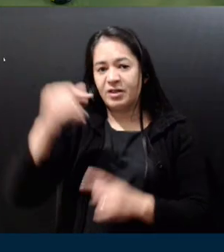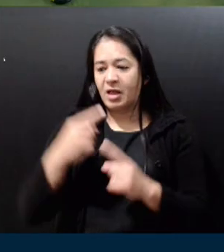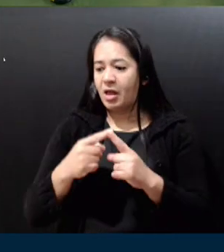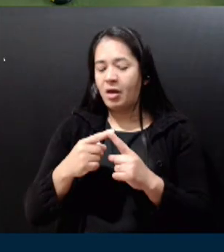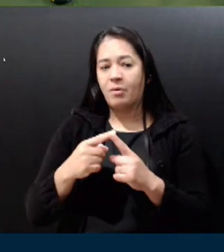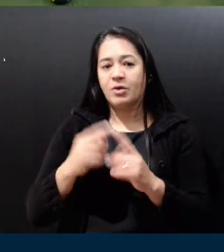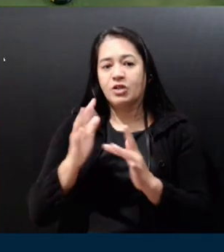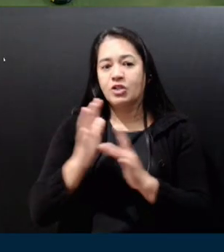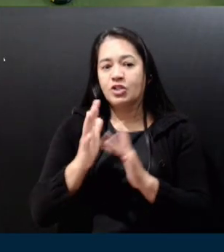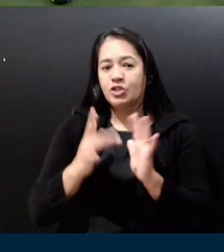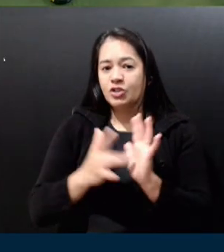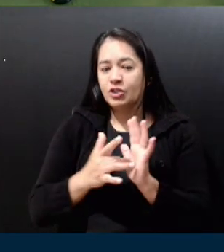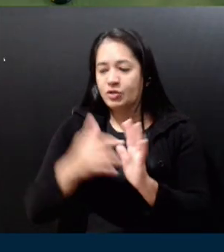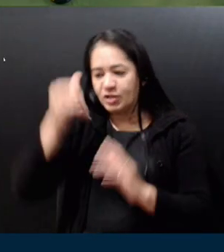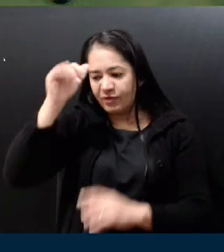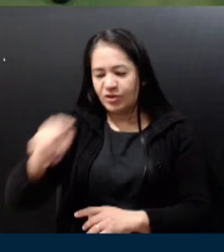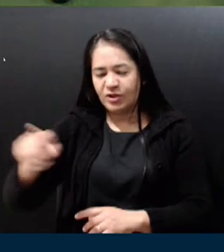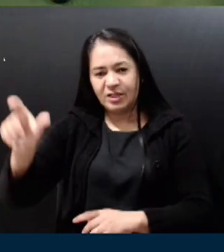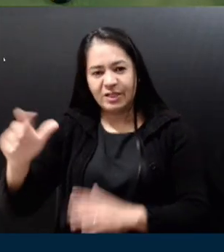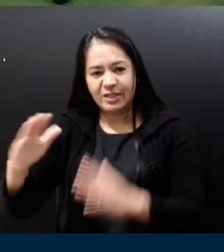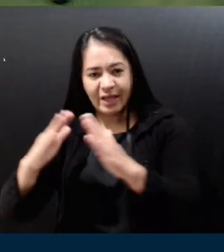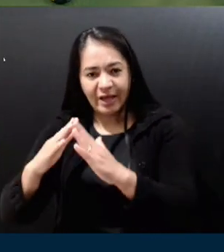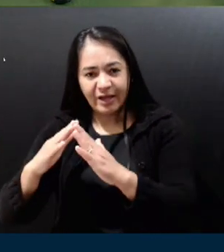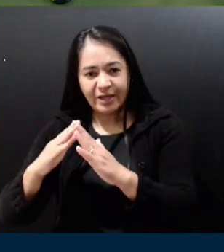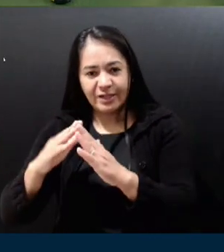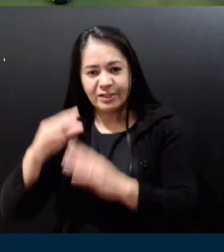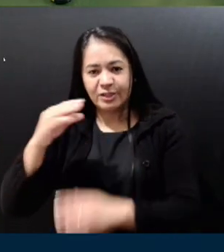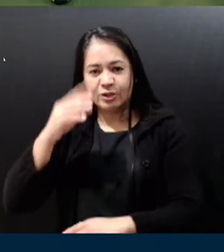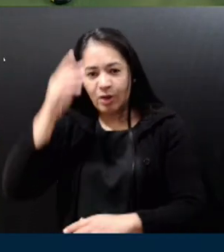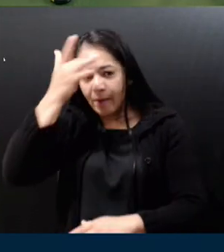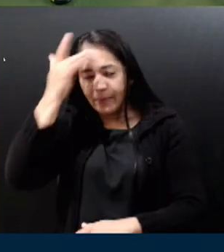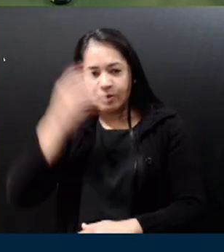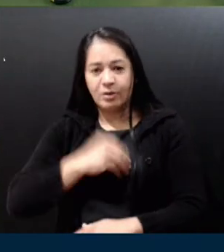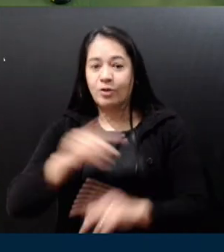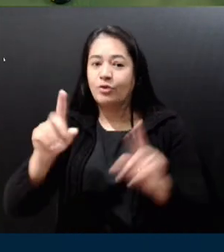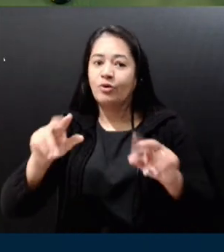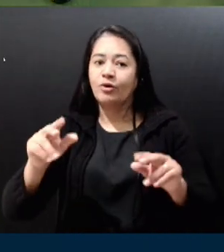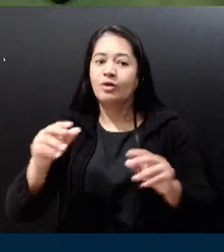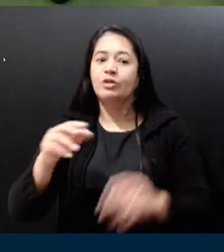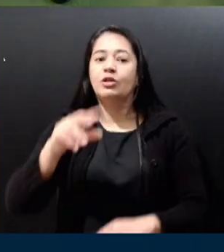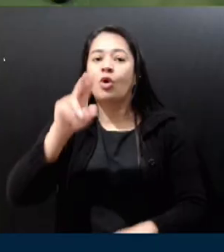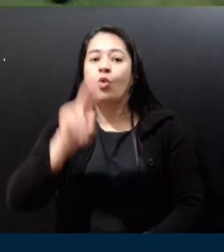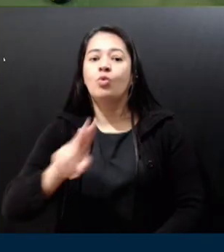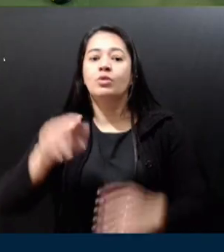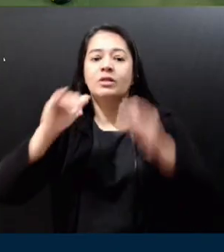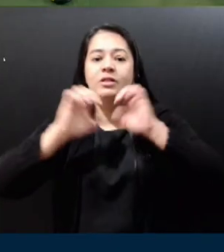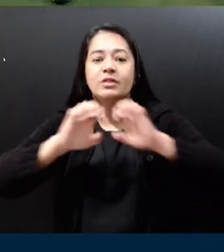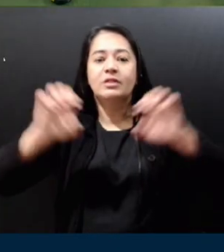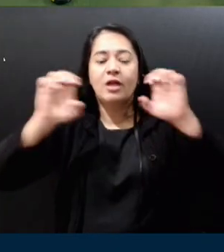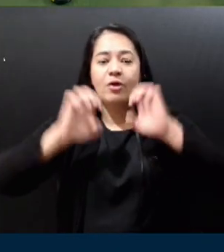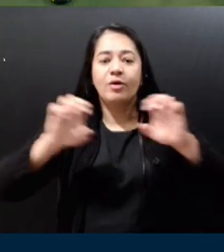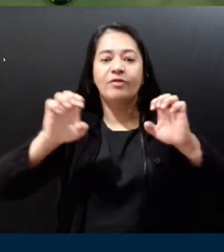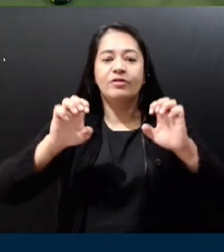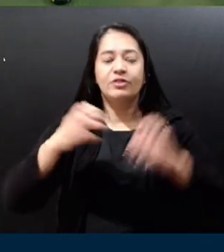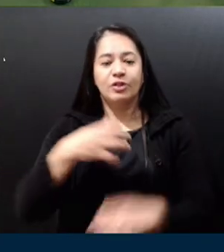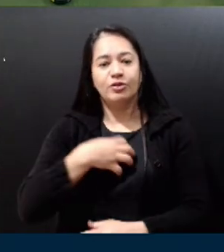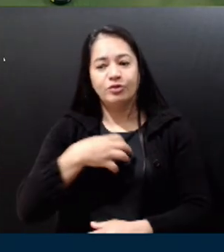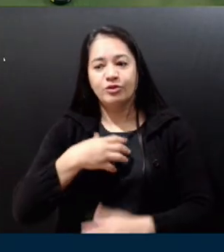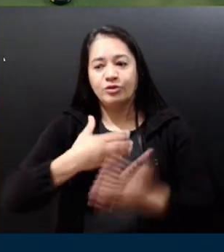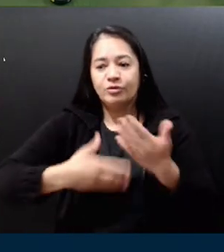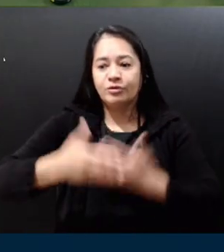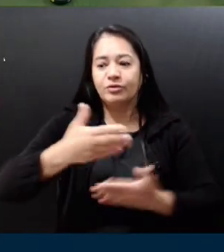evangelho como ferramenta. Em cada religião você tem doutrinas próprias para falar do Deus. As pessoas